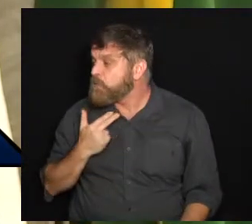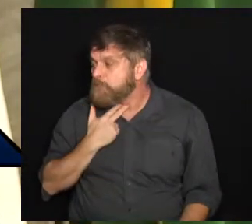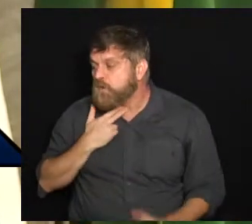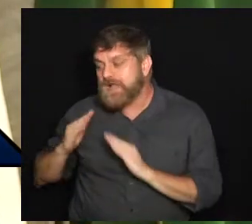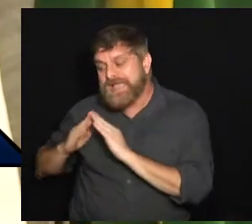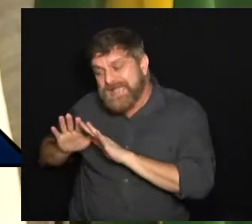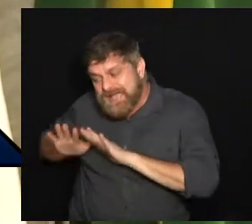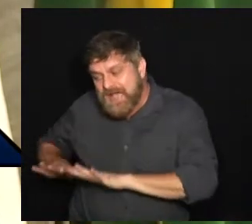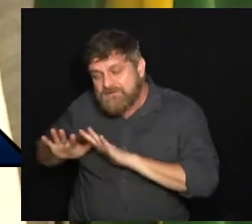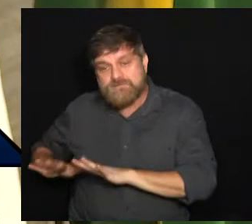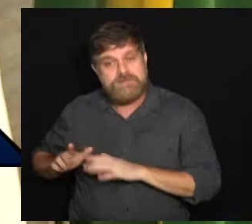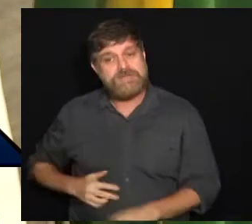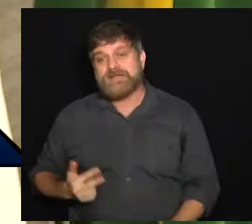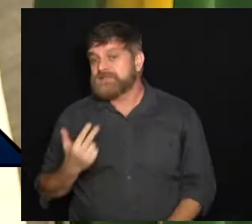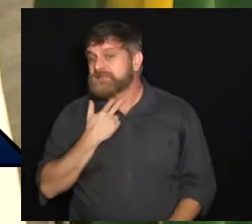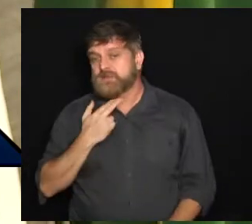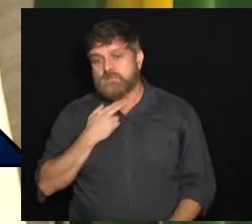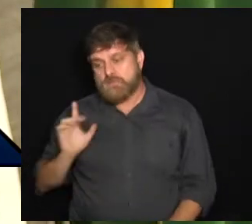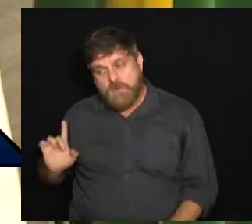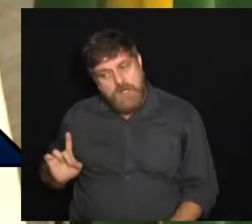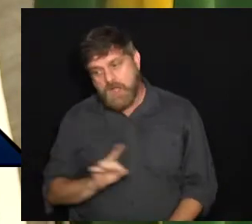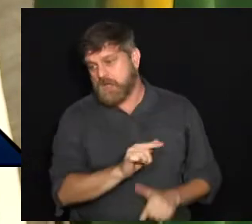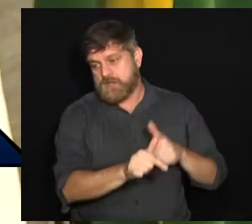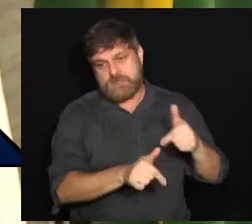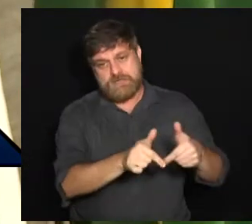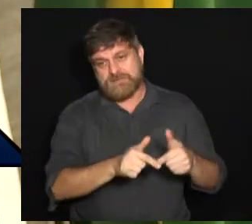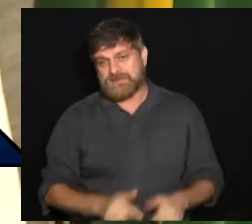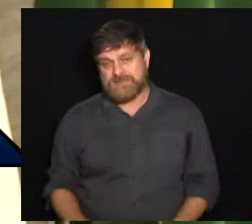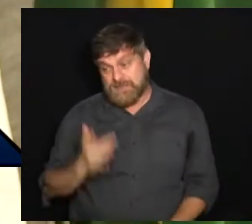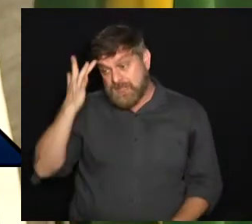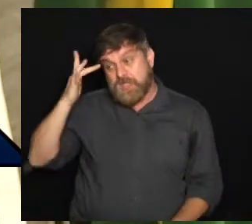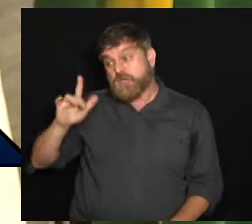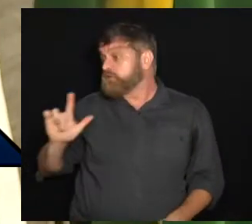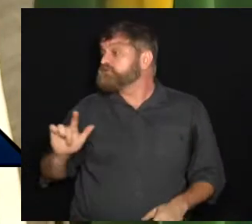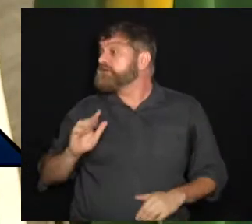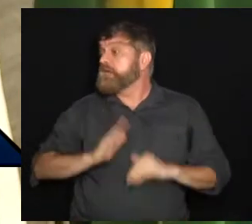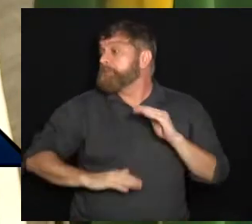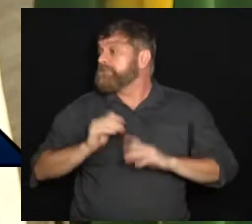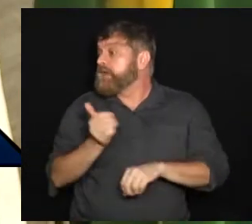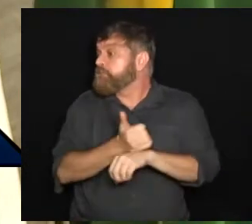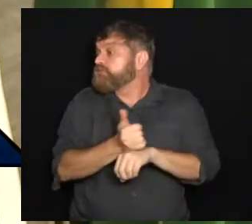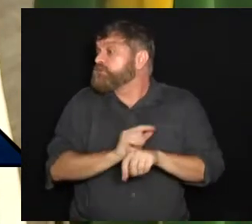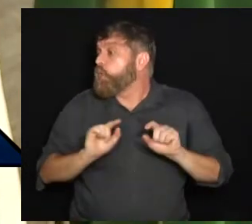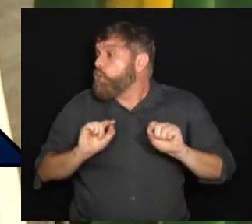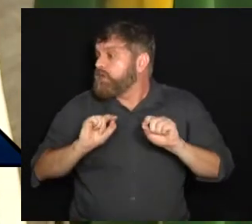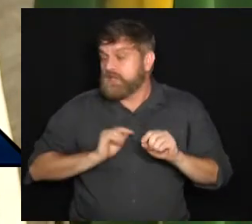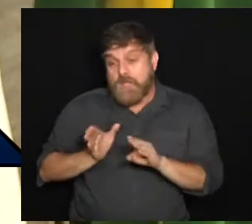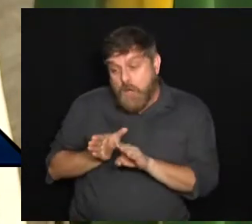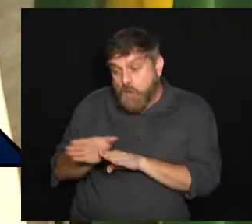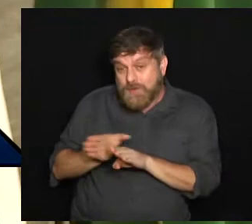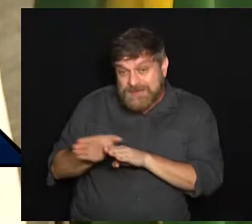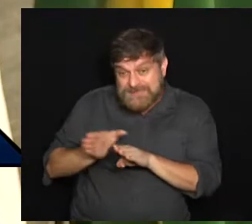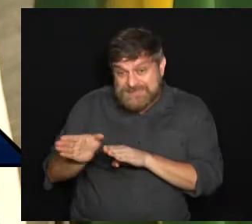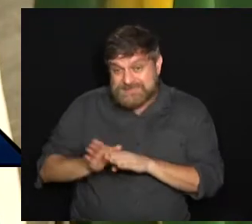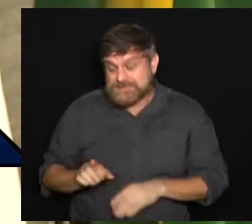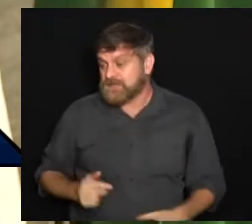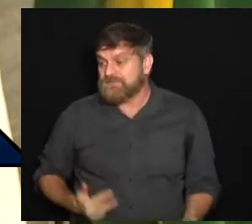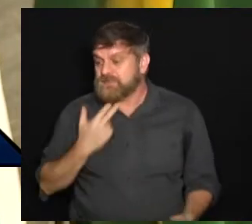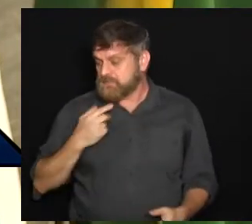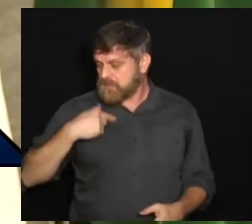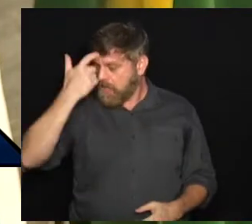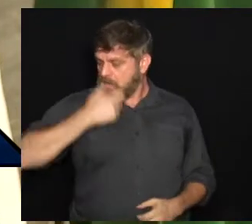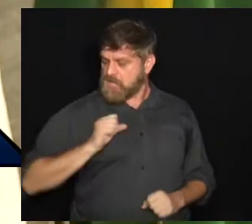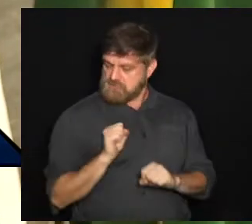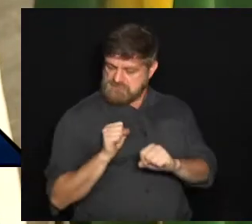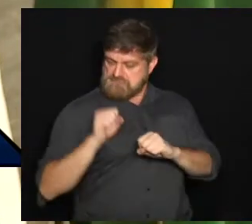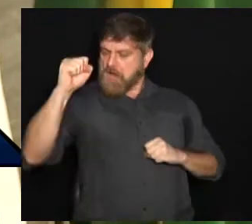difícil isso, mas não é adequado, né? Eu não sei qual que é o teu emprego, mas é assim, a orientação é que não tenha super-herói nesse momento, né?